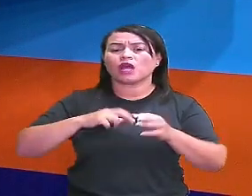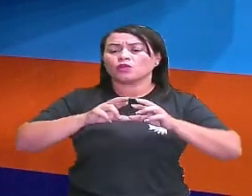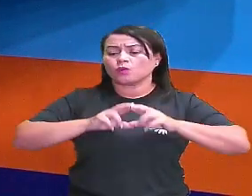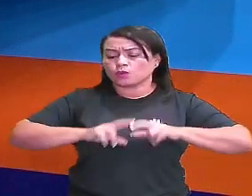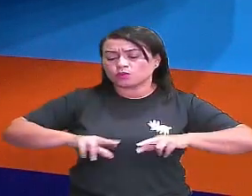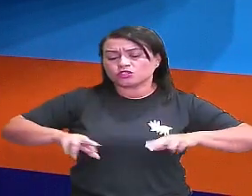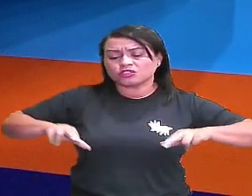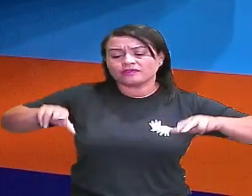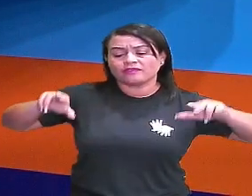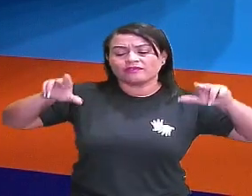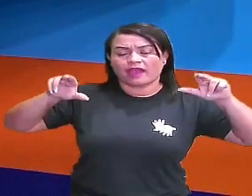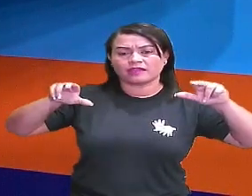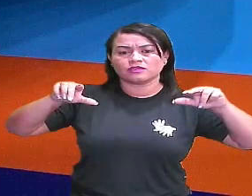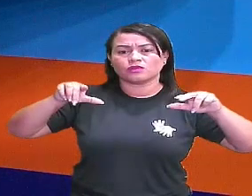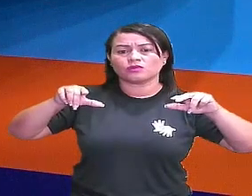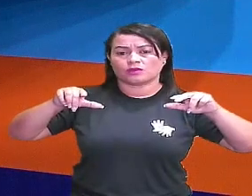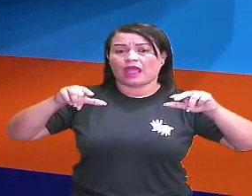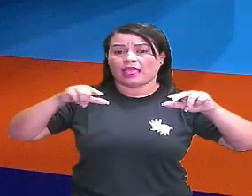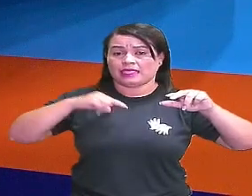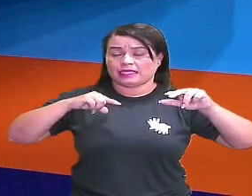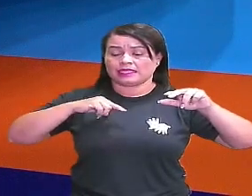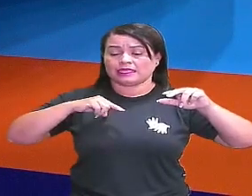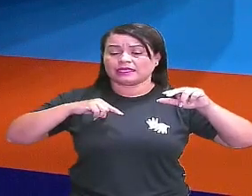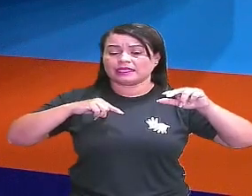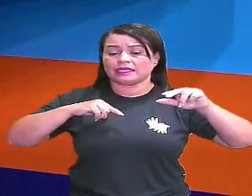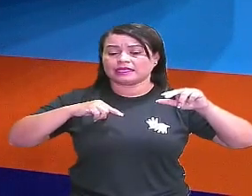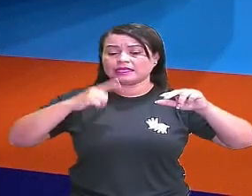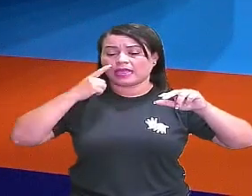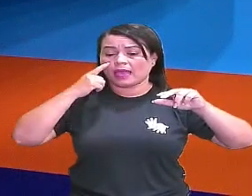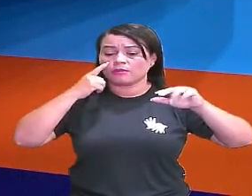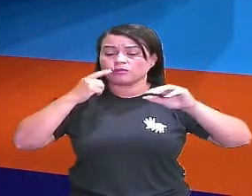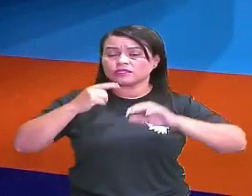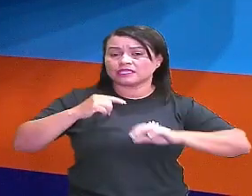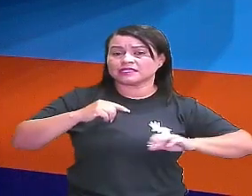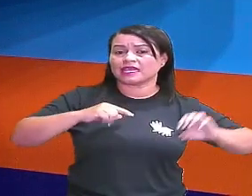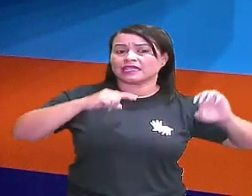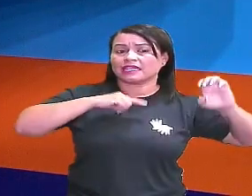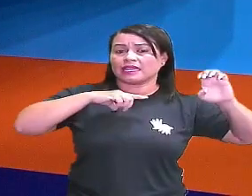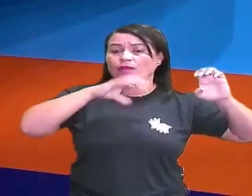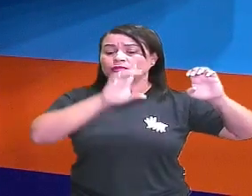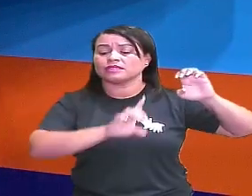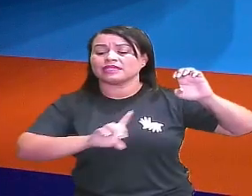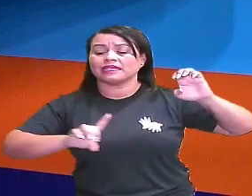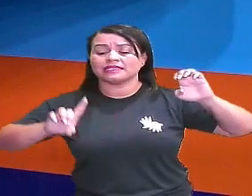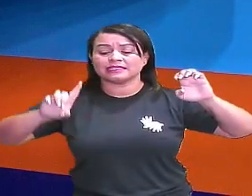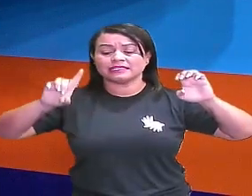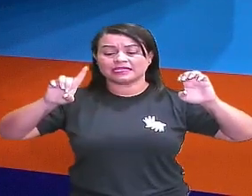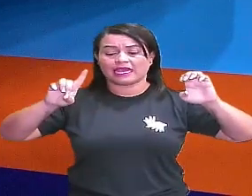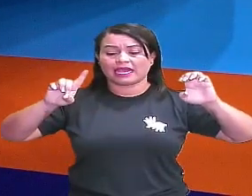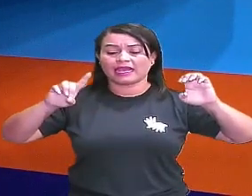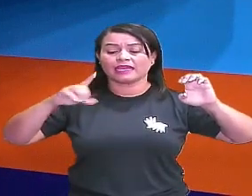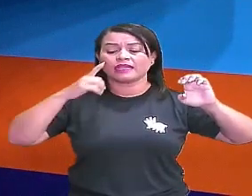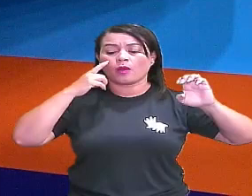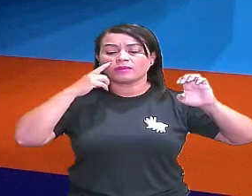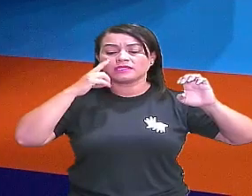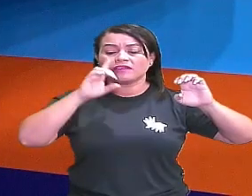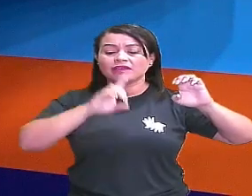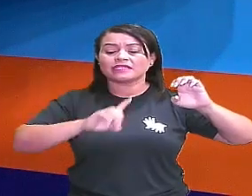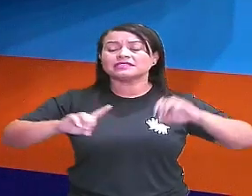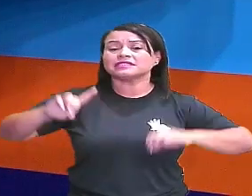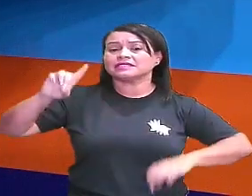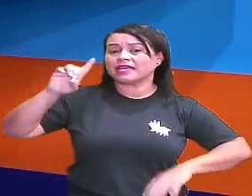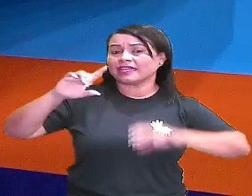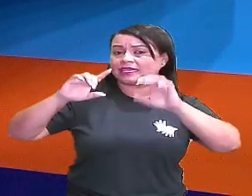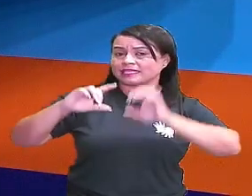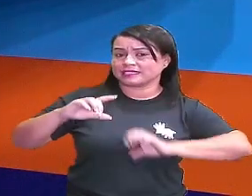estão à esquerda, né? Aqui do quadro, da tela. E os submúltiplos